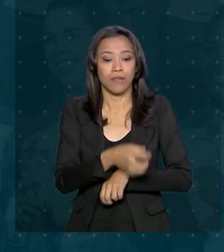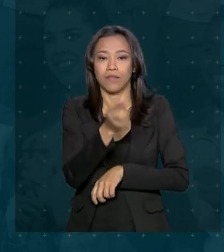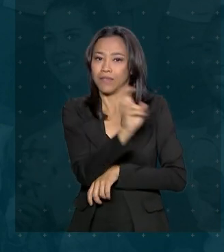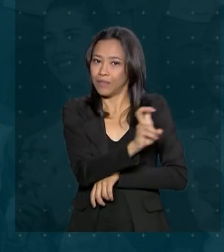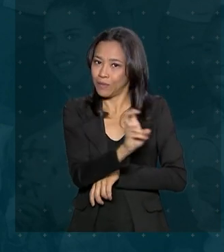ouro